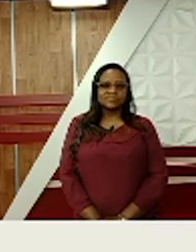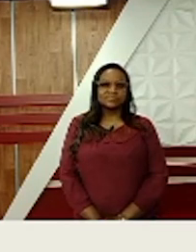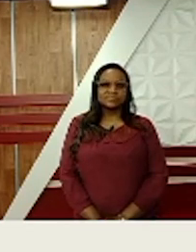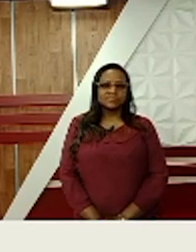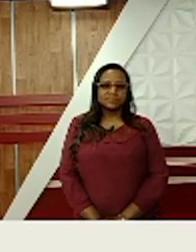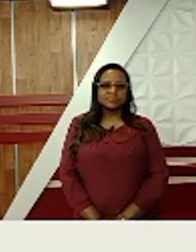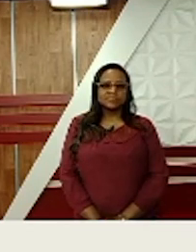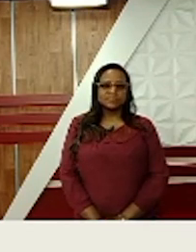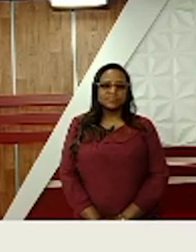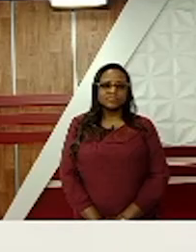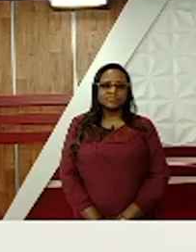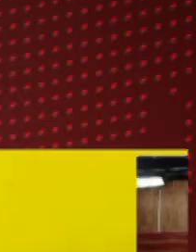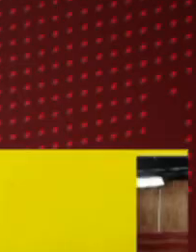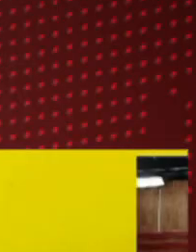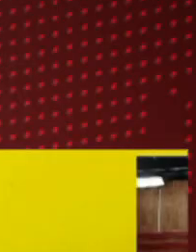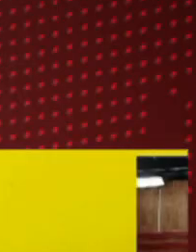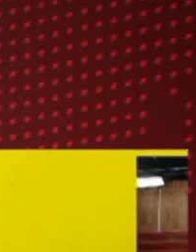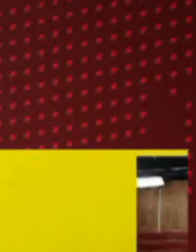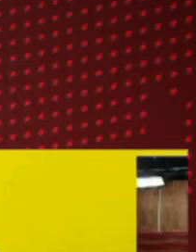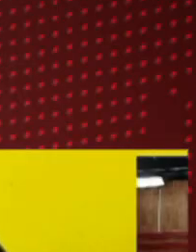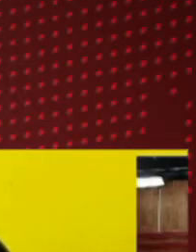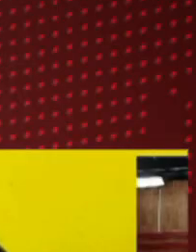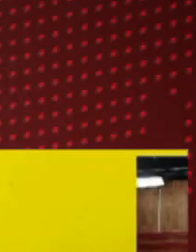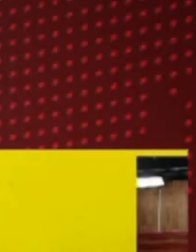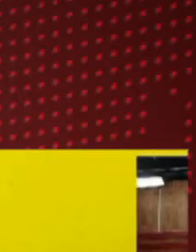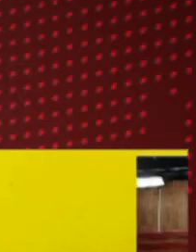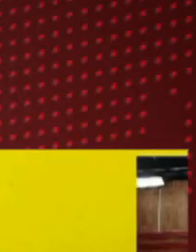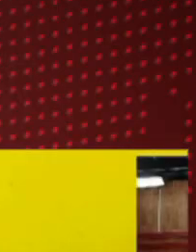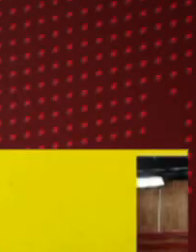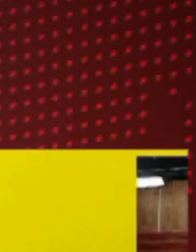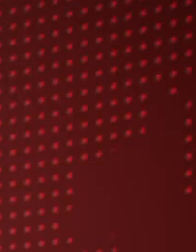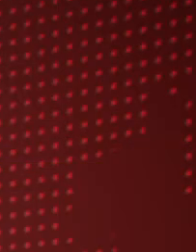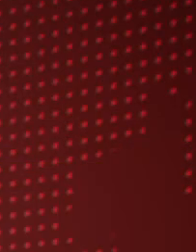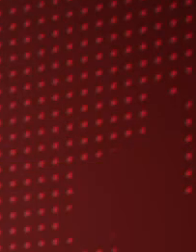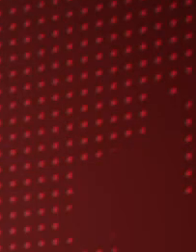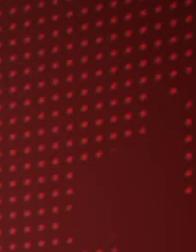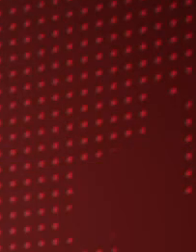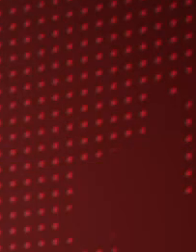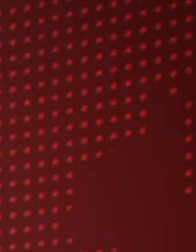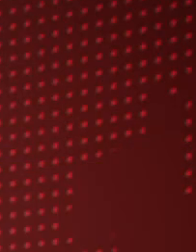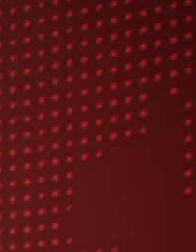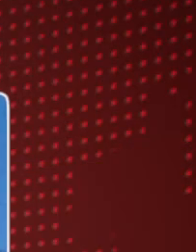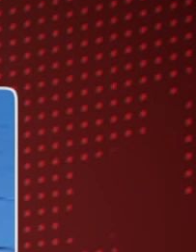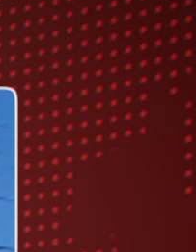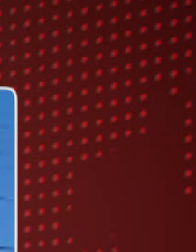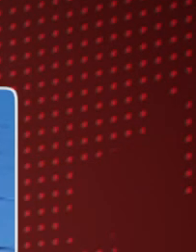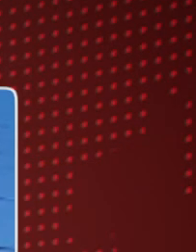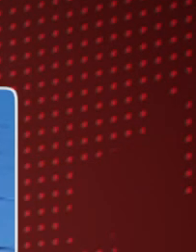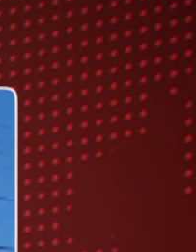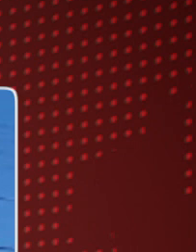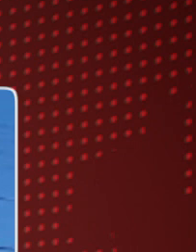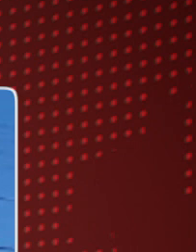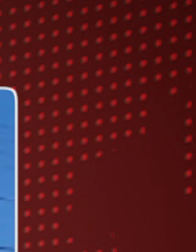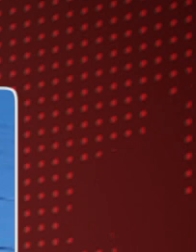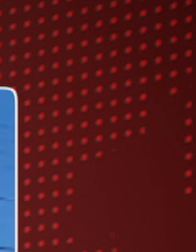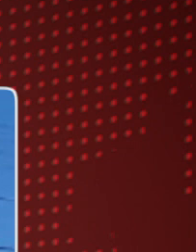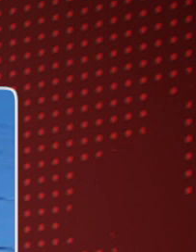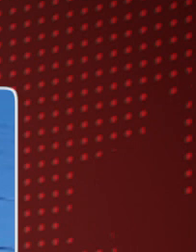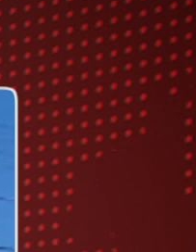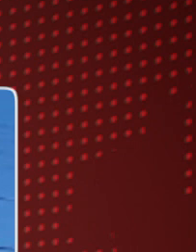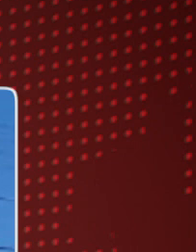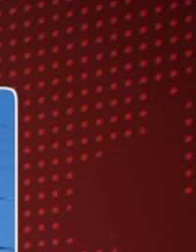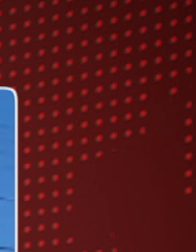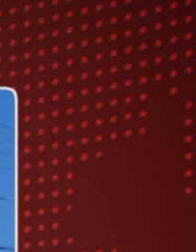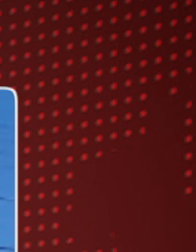ampliar empresas de Cachoeira do Sul. Voltando à novidade do Daniel, a partir de agosto, o município vai ter a casa